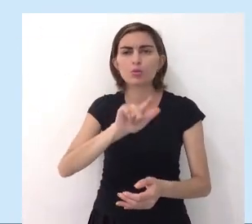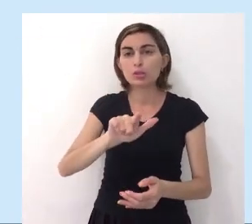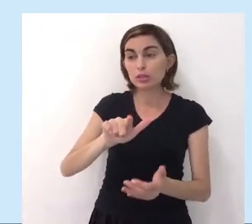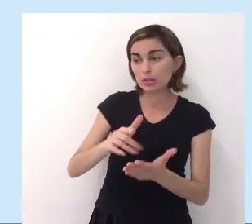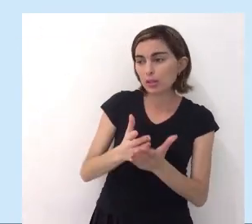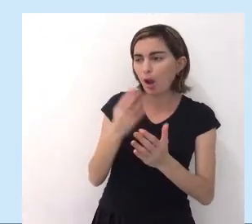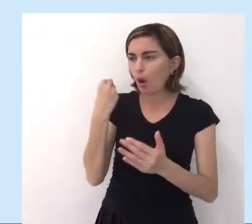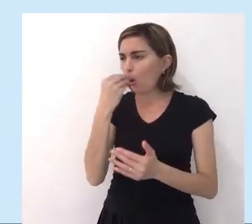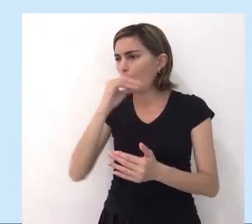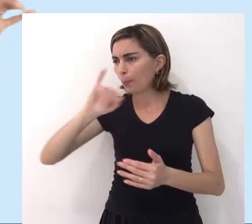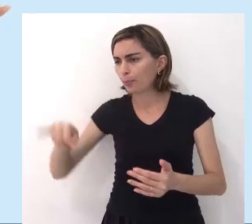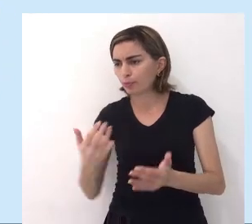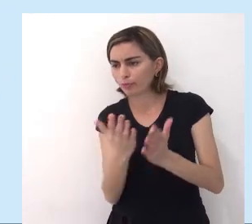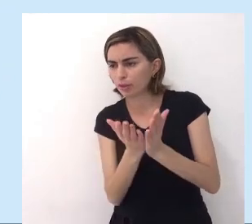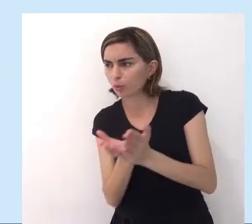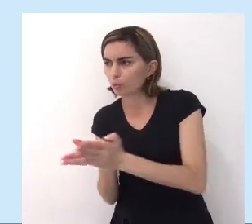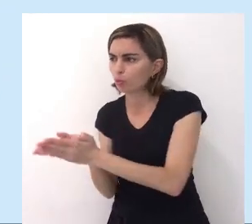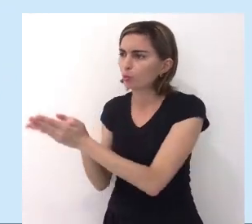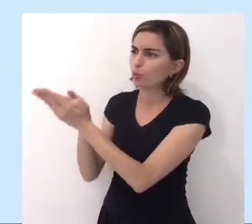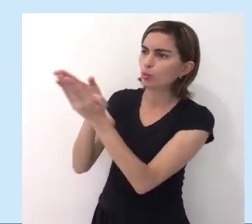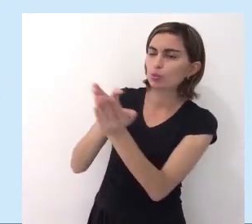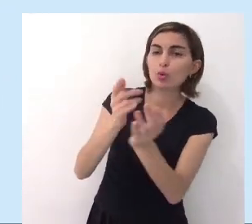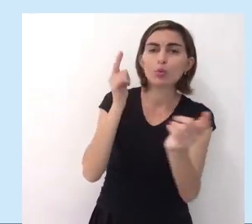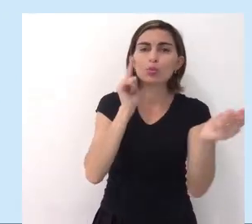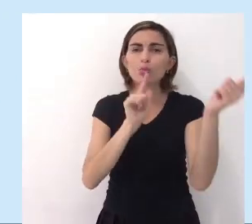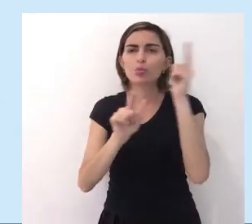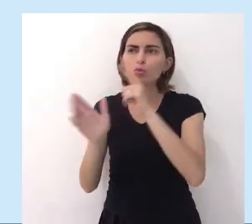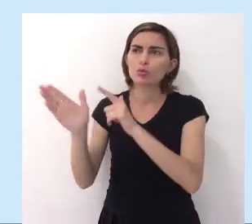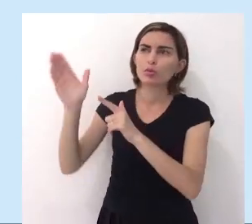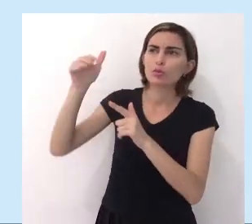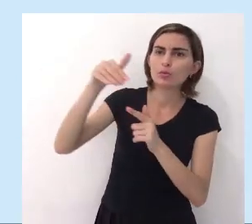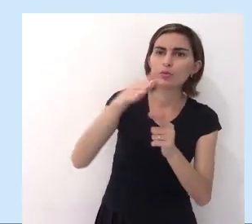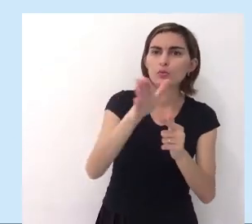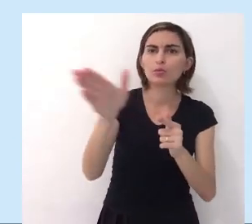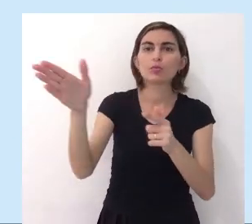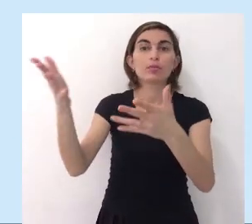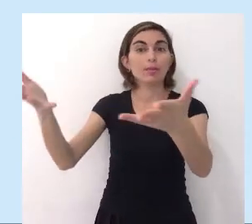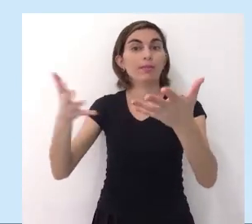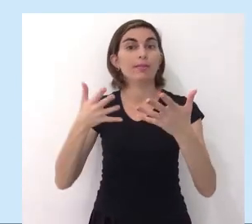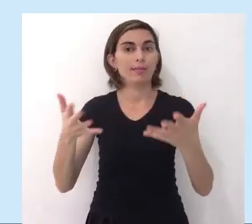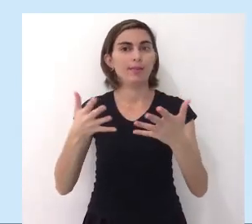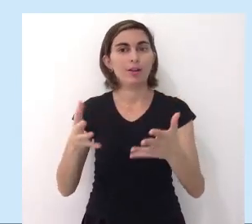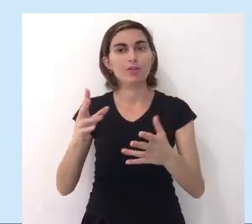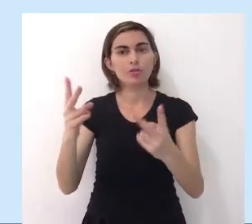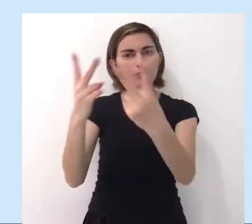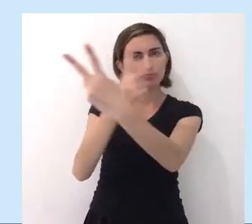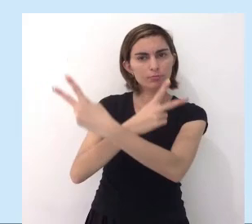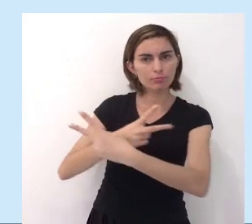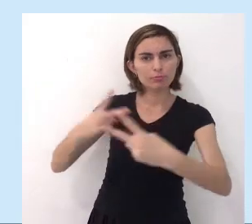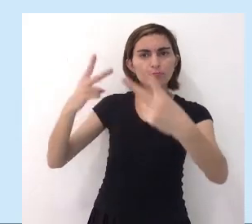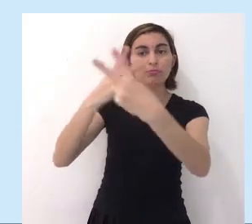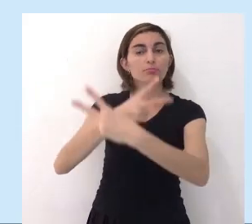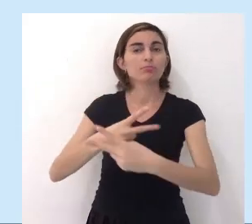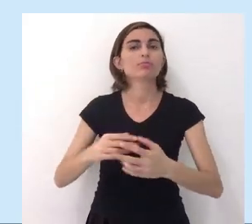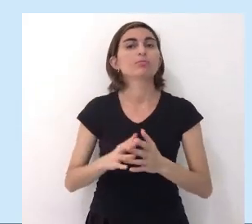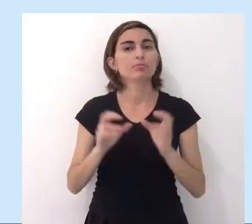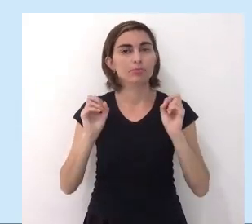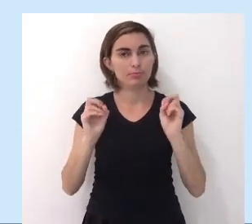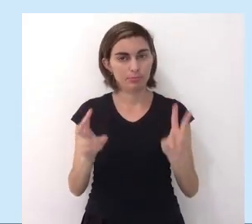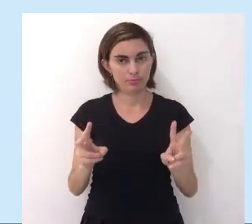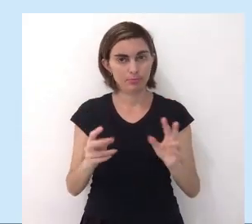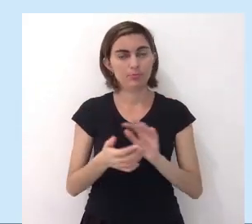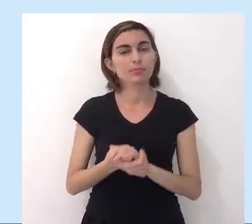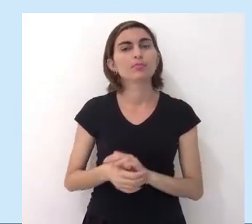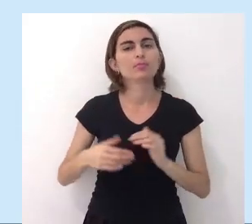uma carona nessa corrente circular, ele consegue ser direcionado para onde ele quer só com a força dessas correntes marinhas. Ok,